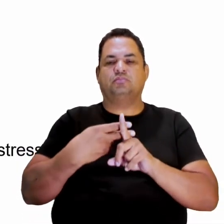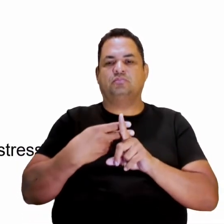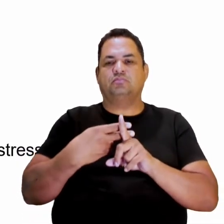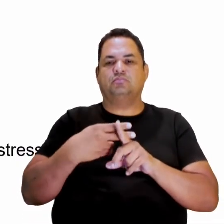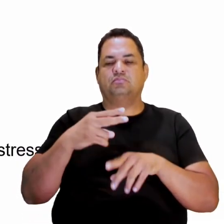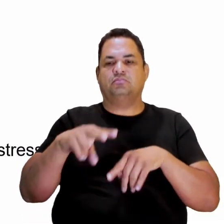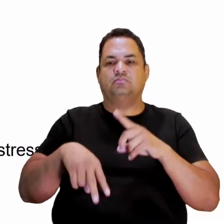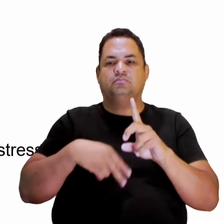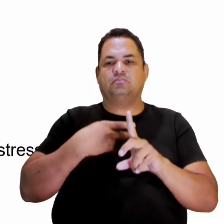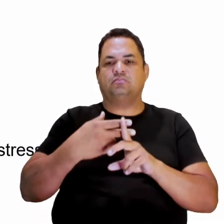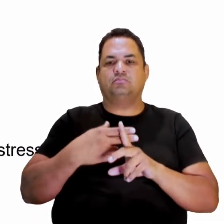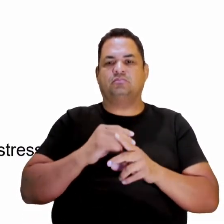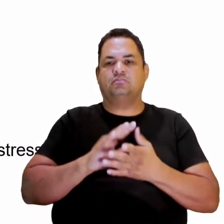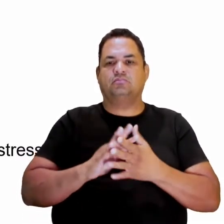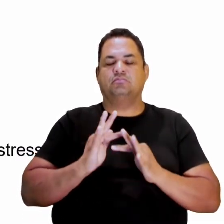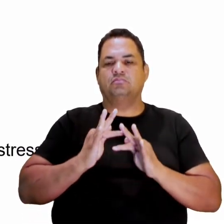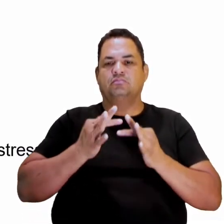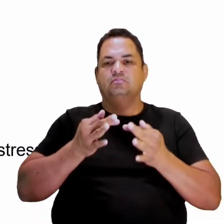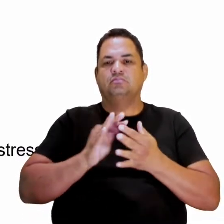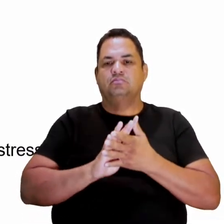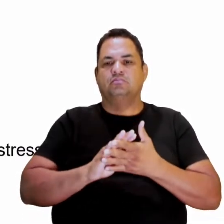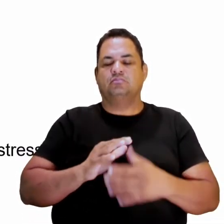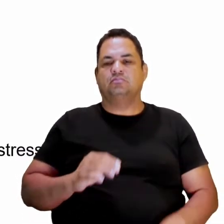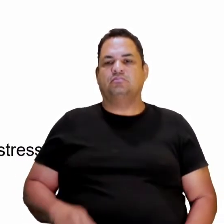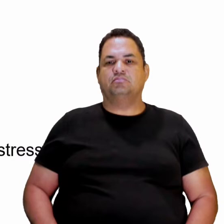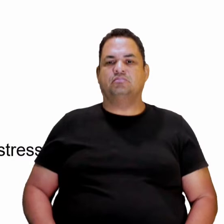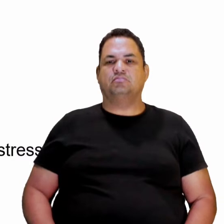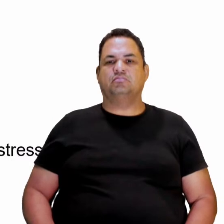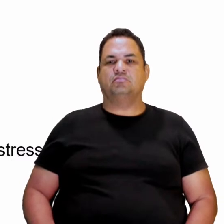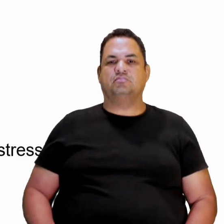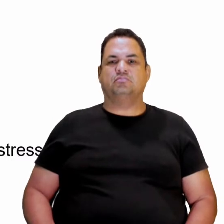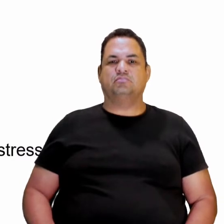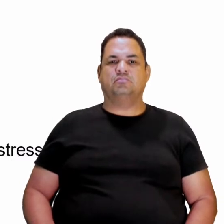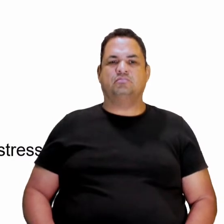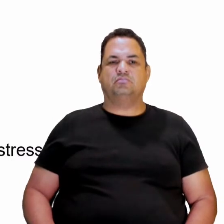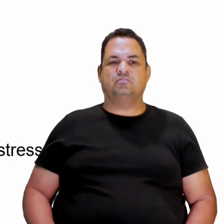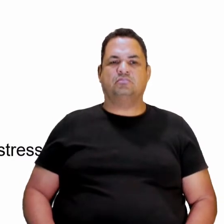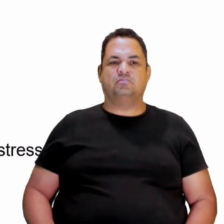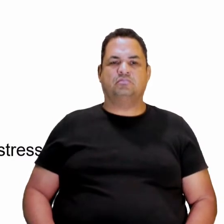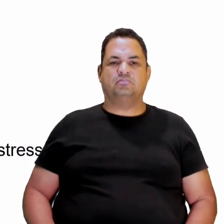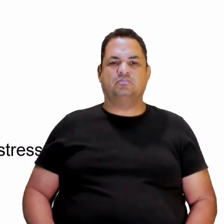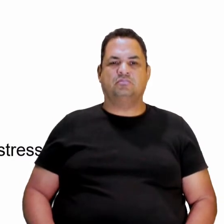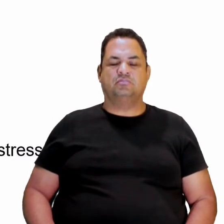aí a última consoante, porque ele é CVC. CVC,